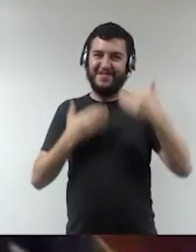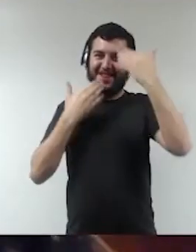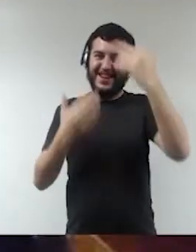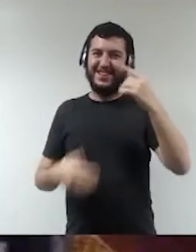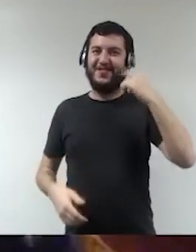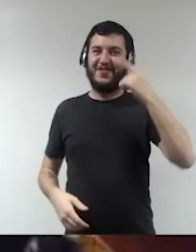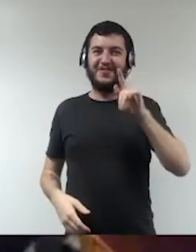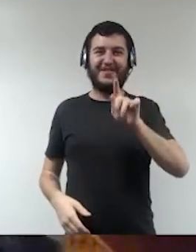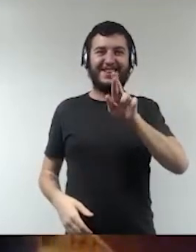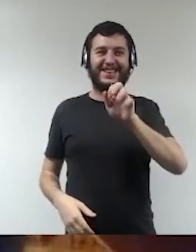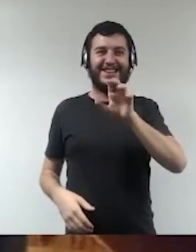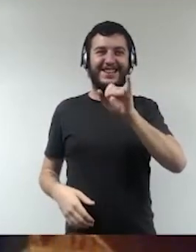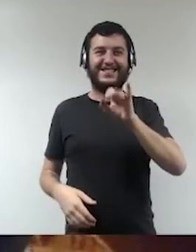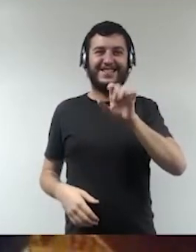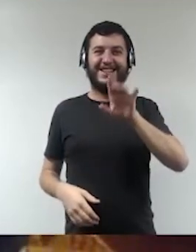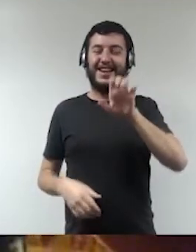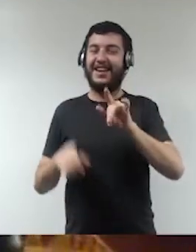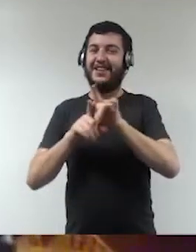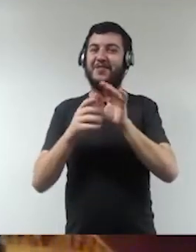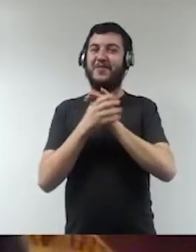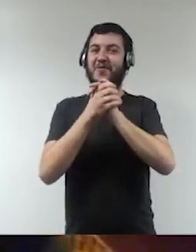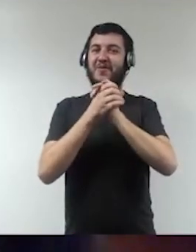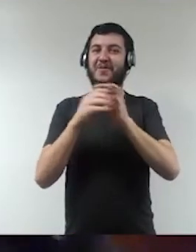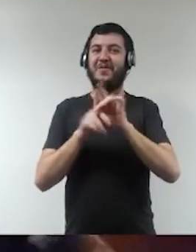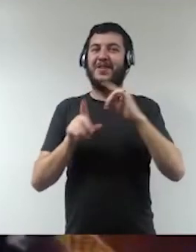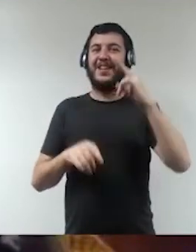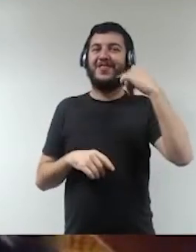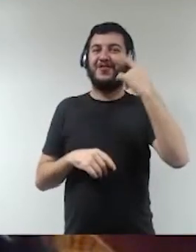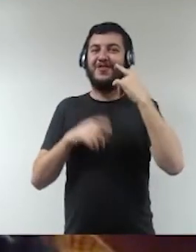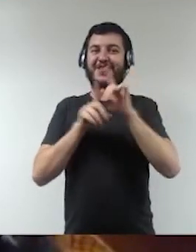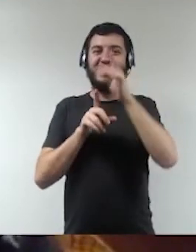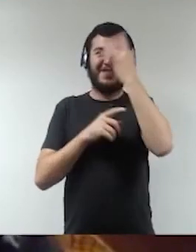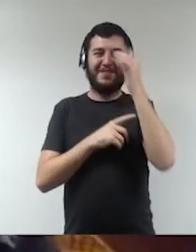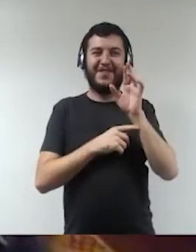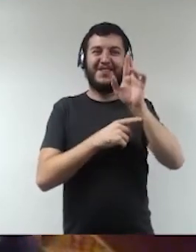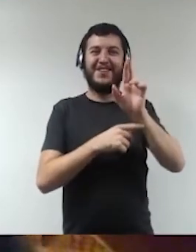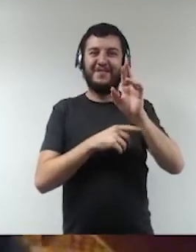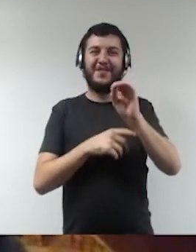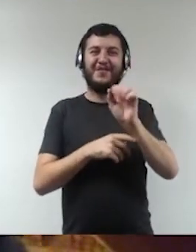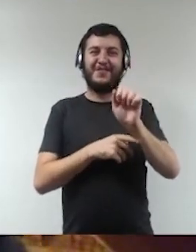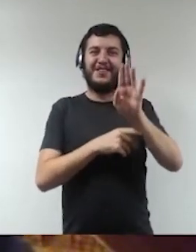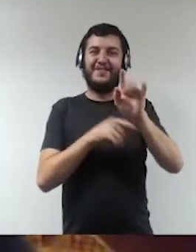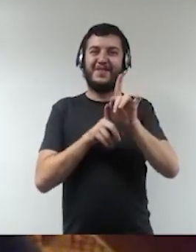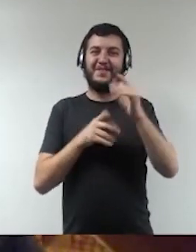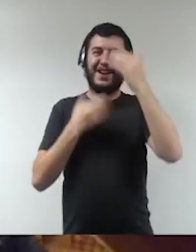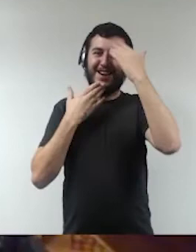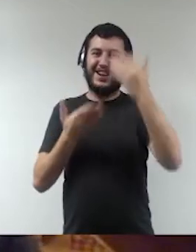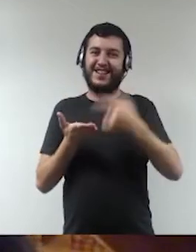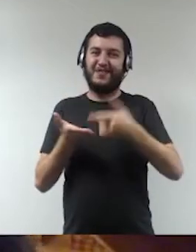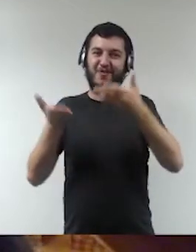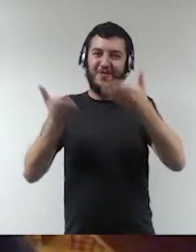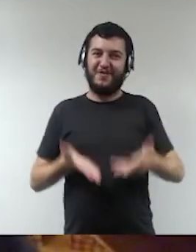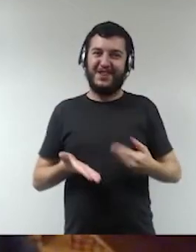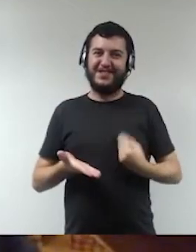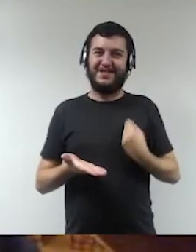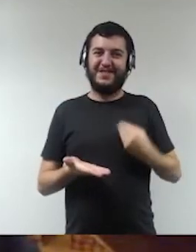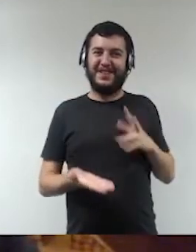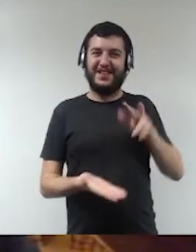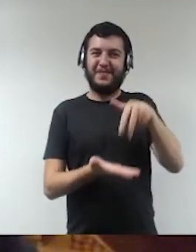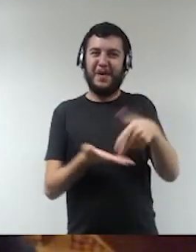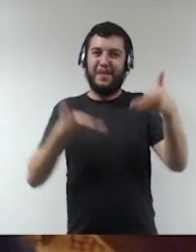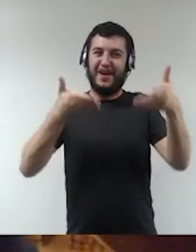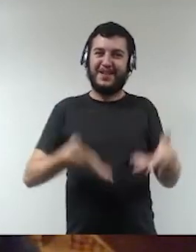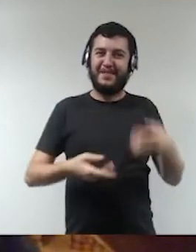a doutora em seu nome e todos os demais, né, membros da OAB. Agradeço o honroso convite. É uma alegria, né,